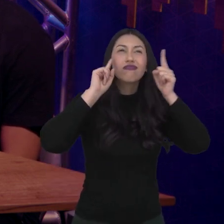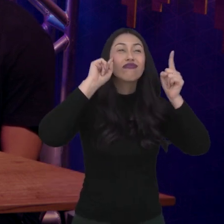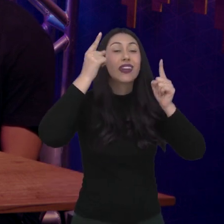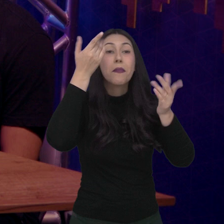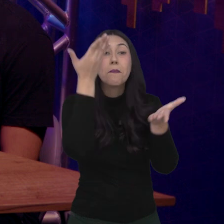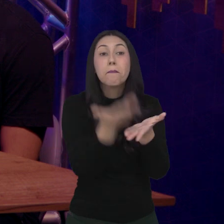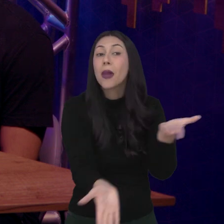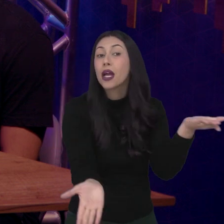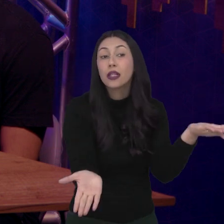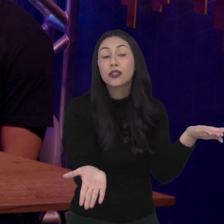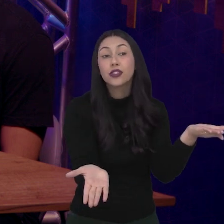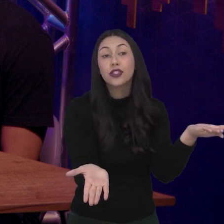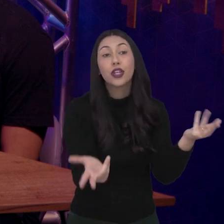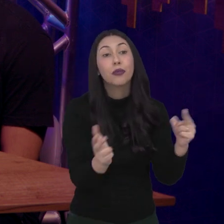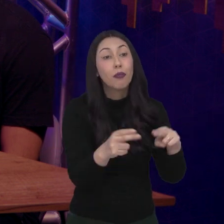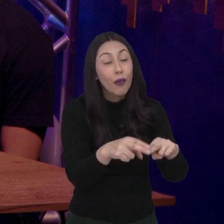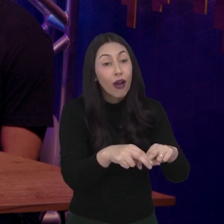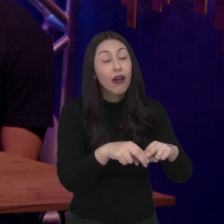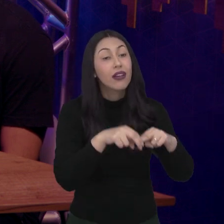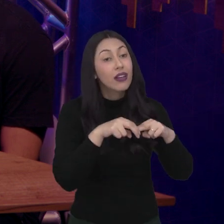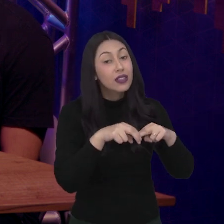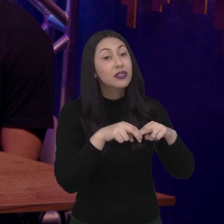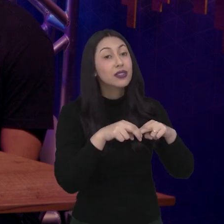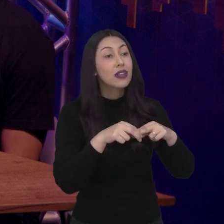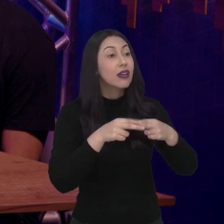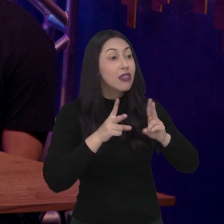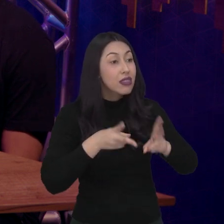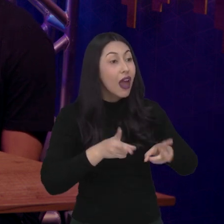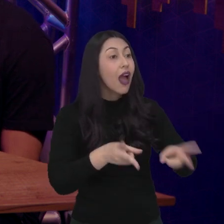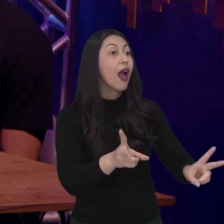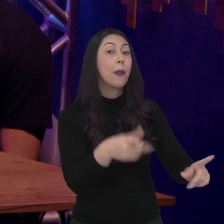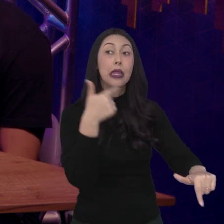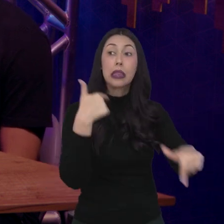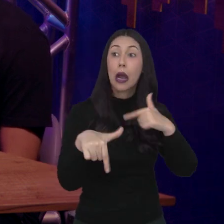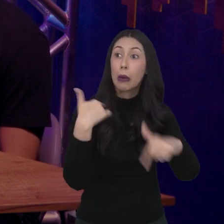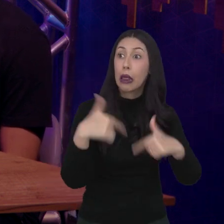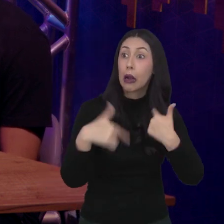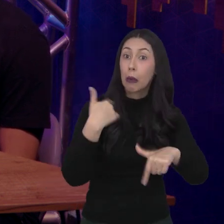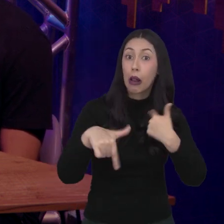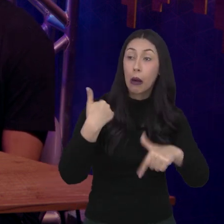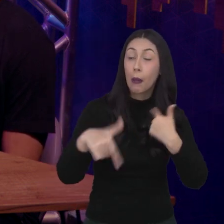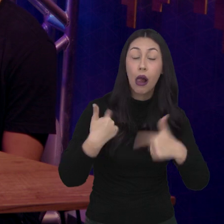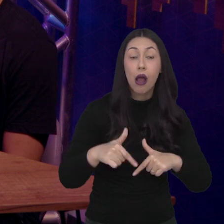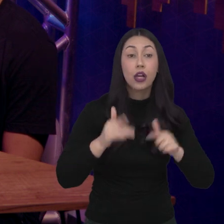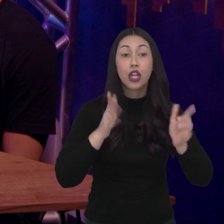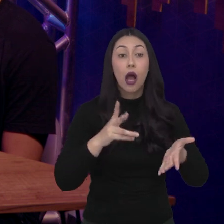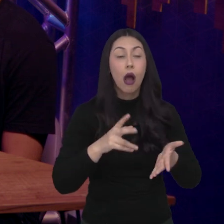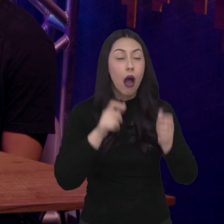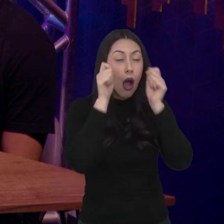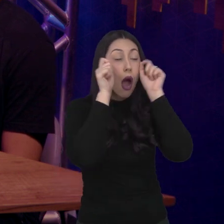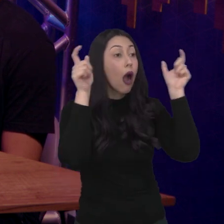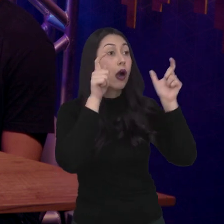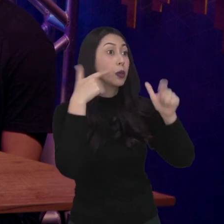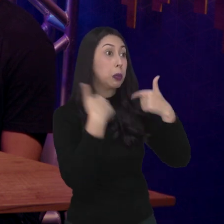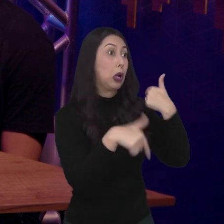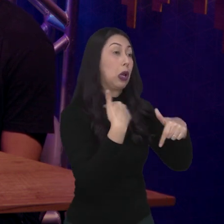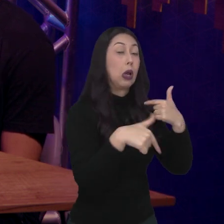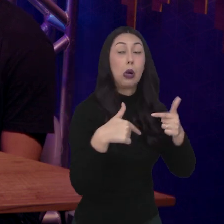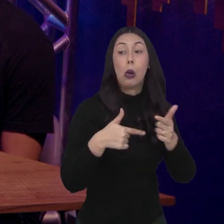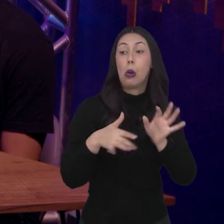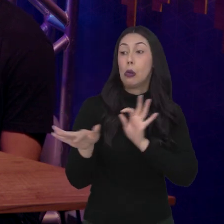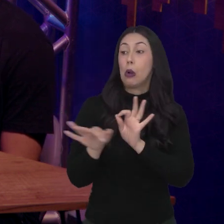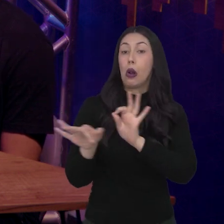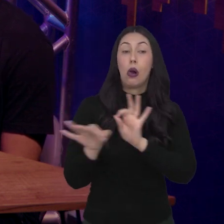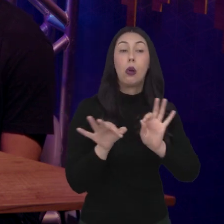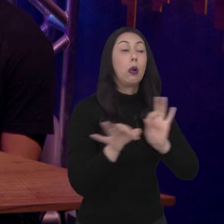né, imaginativo, e por entrar muito nesses sistemas, né, a gente já acorda sabendo exatamente o que a gente